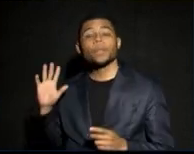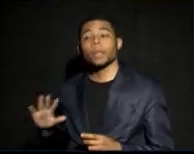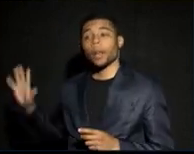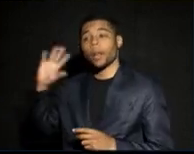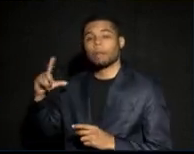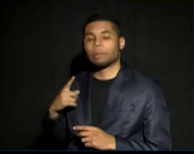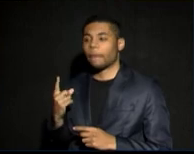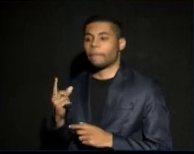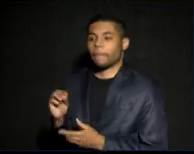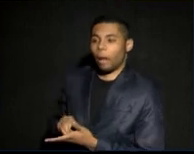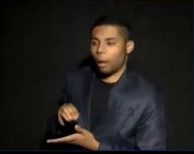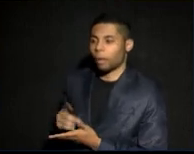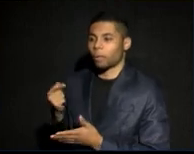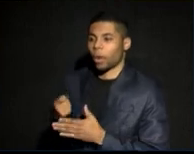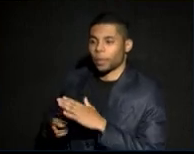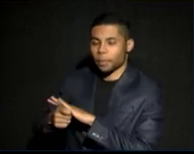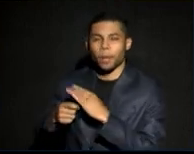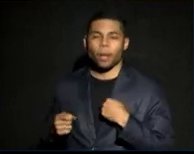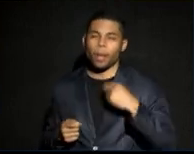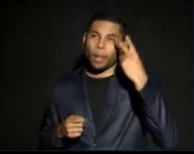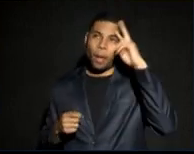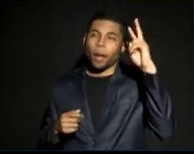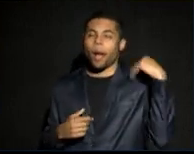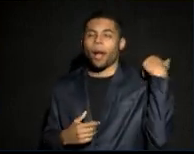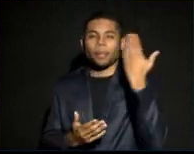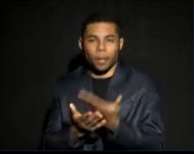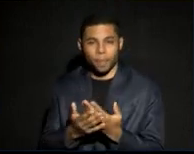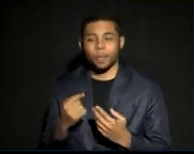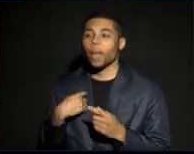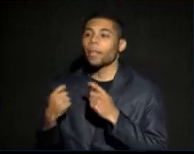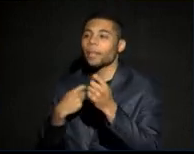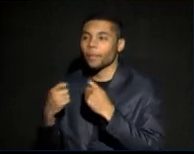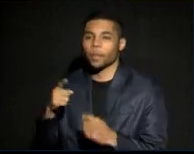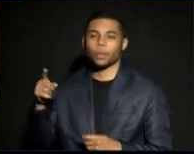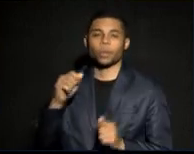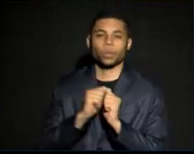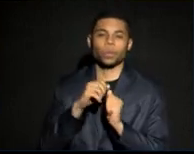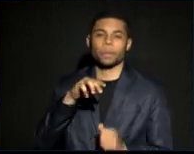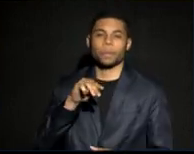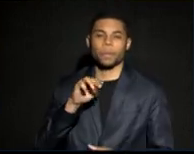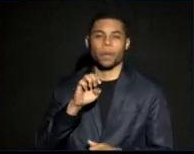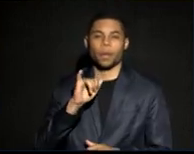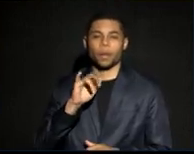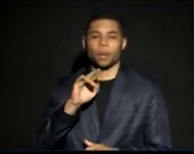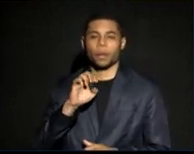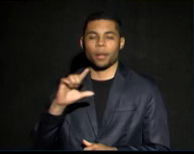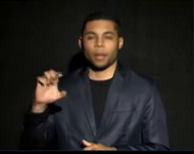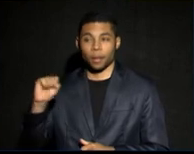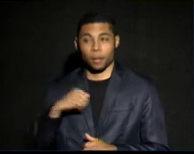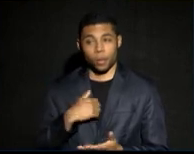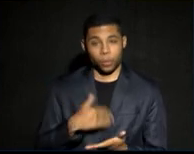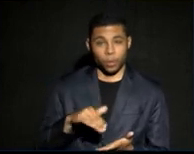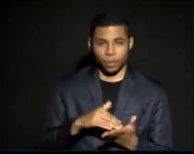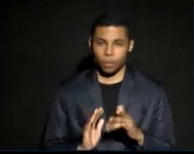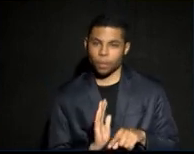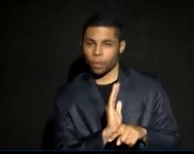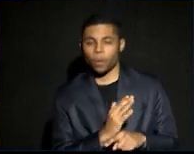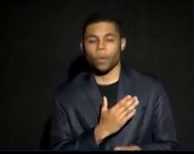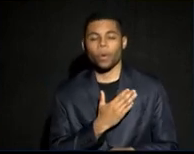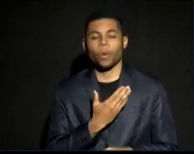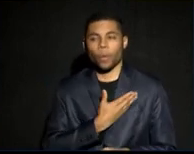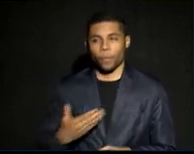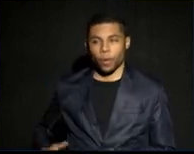estado com déficit orçamentário Eu lembro até hoje a primeira entrevista que eu dei o lado do Meireles como secretário de governo e ele era o